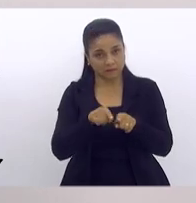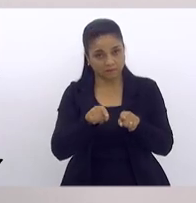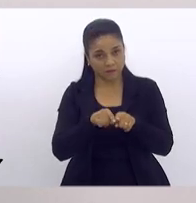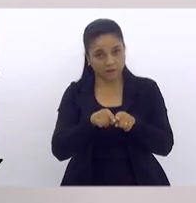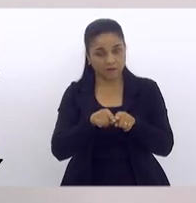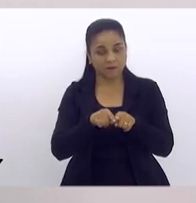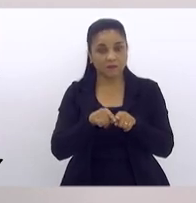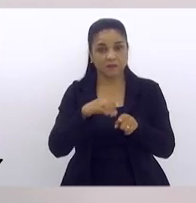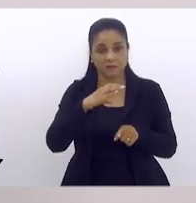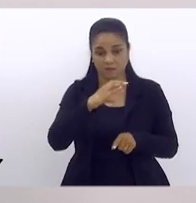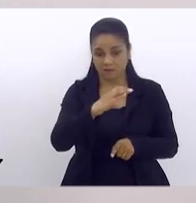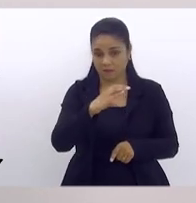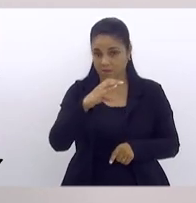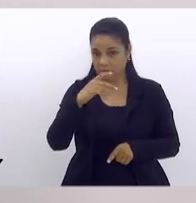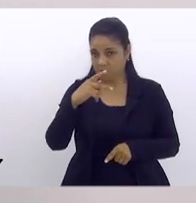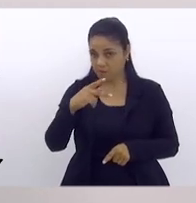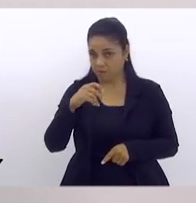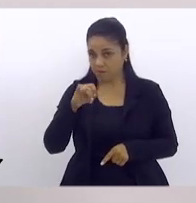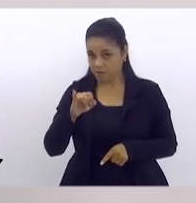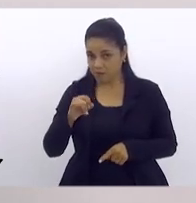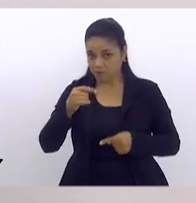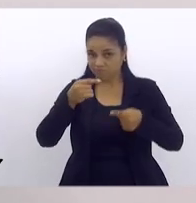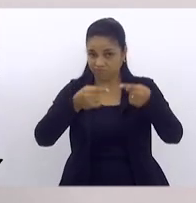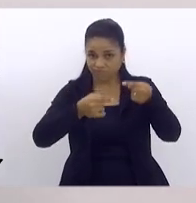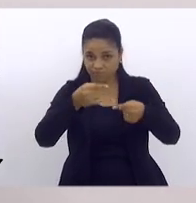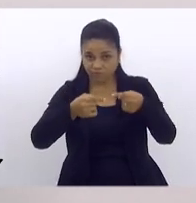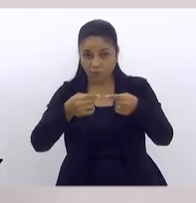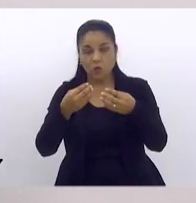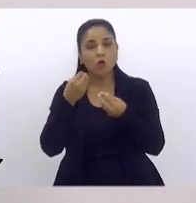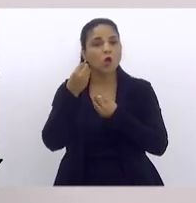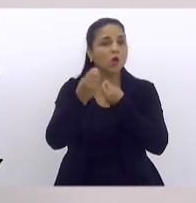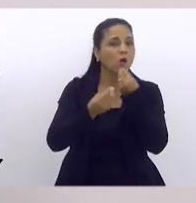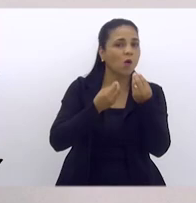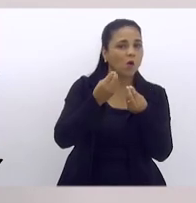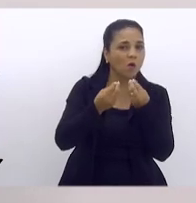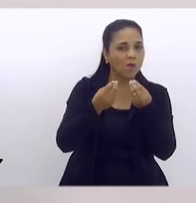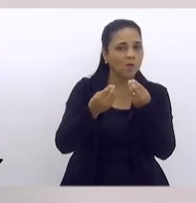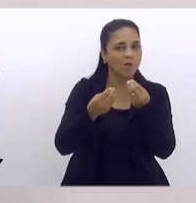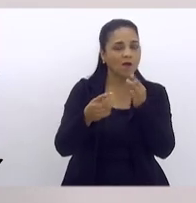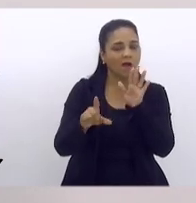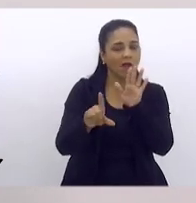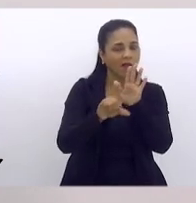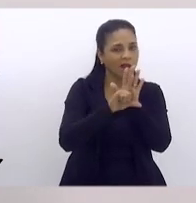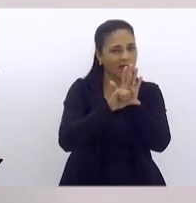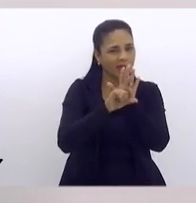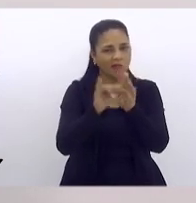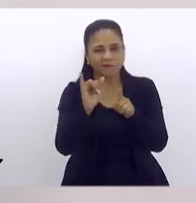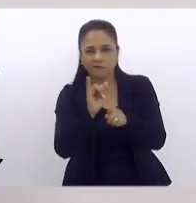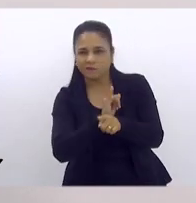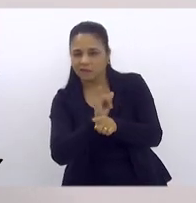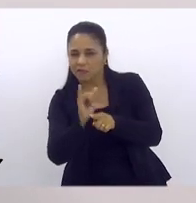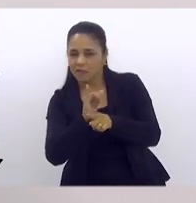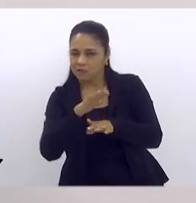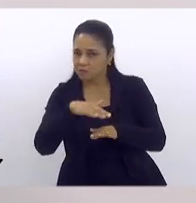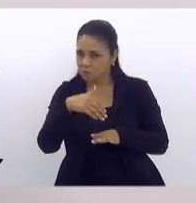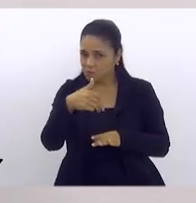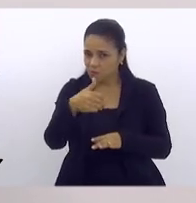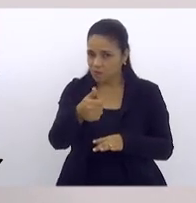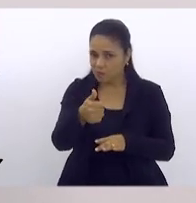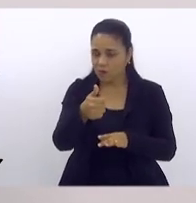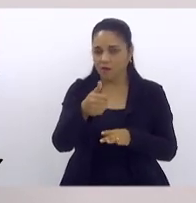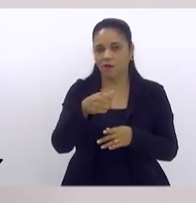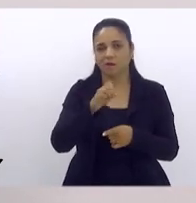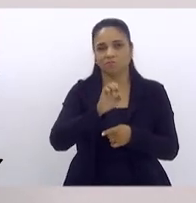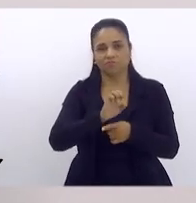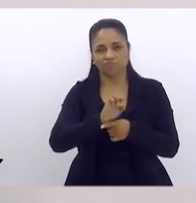na CPI é como a gente pode aperfeiçoar a Legislação Federal a legislação estadual ou